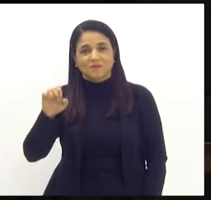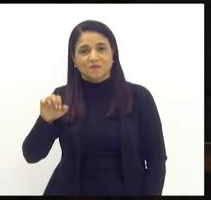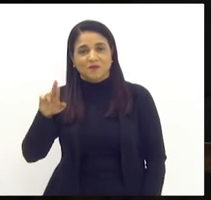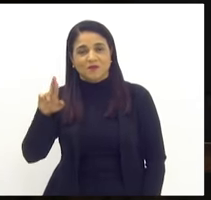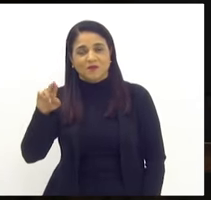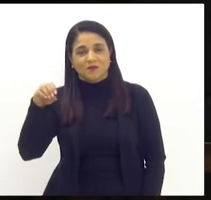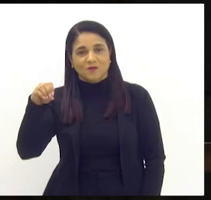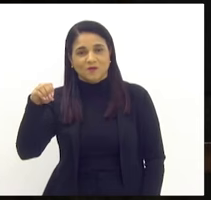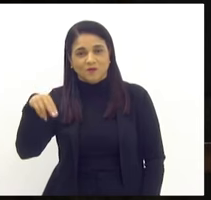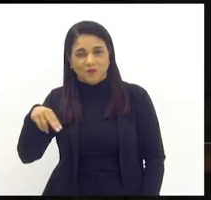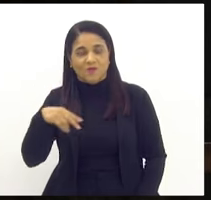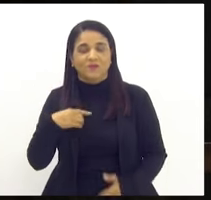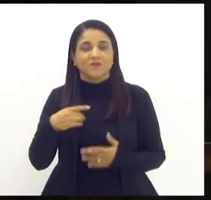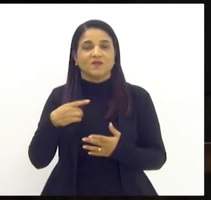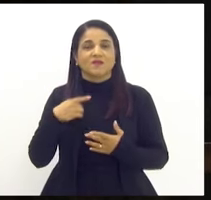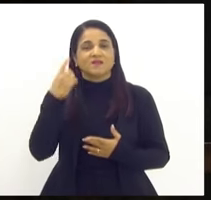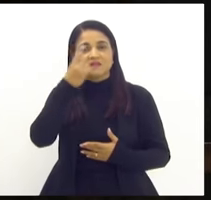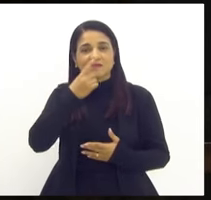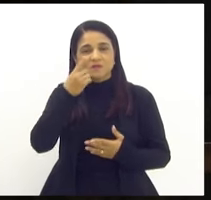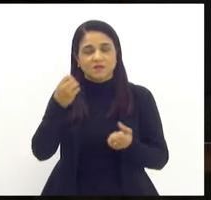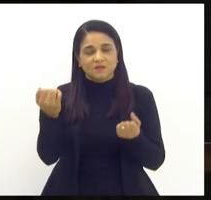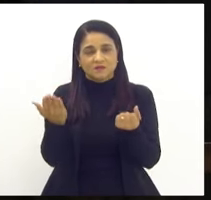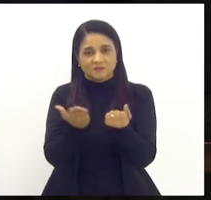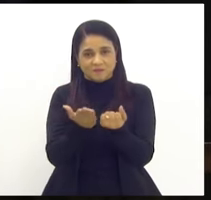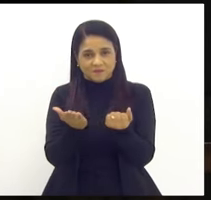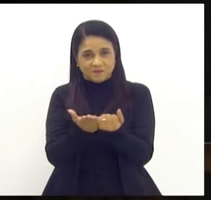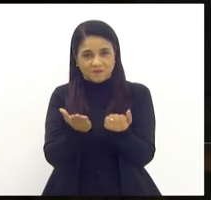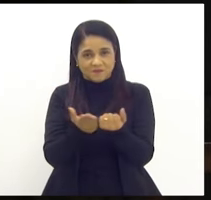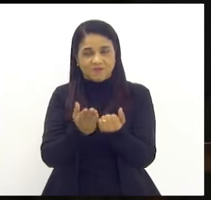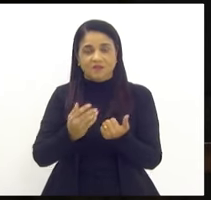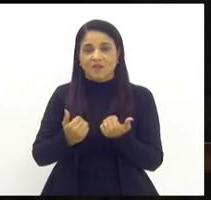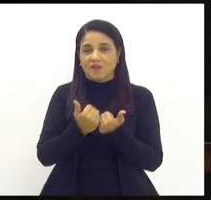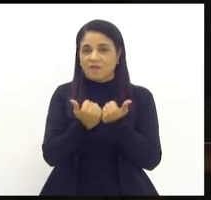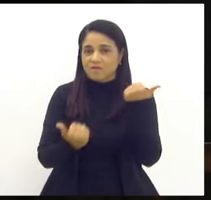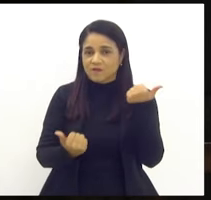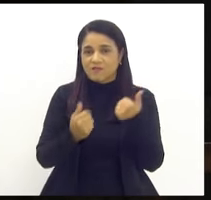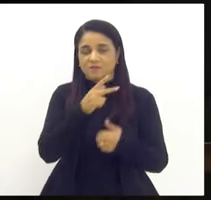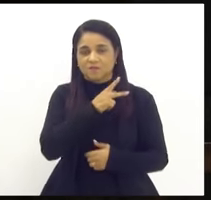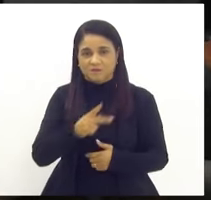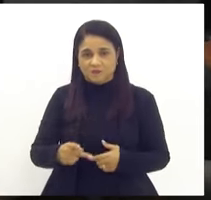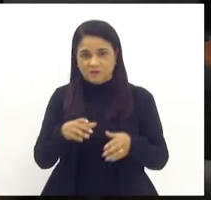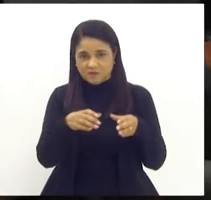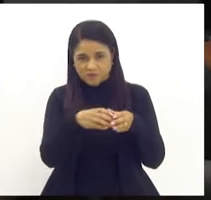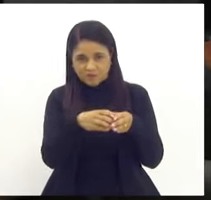Deputado Samuel Malafaia nosso vice-presidente da